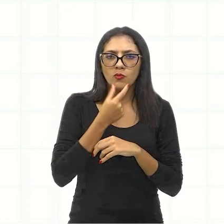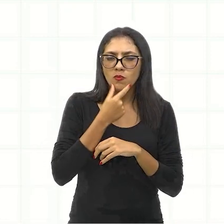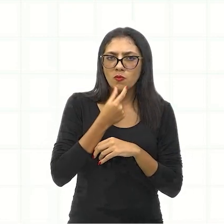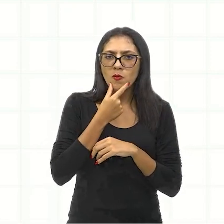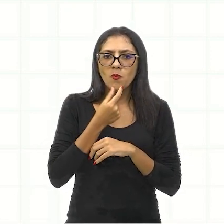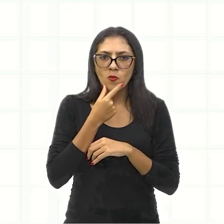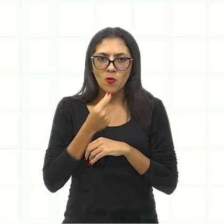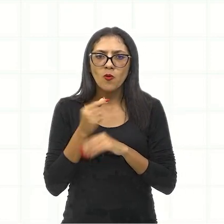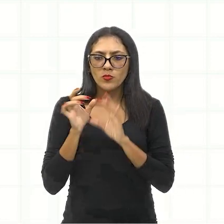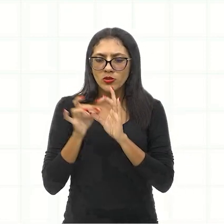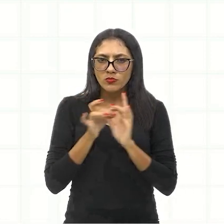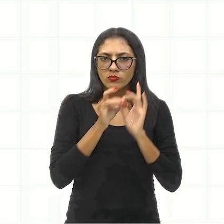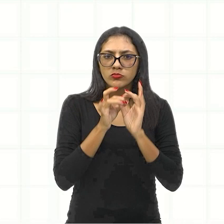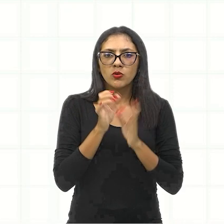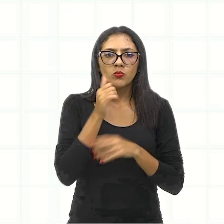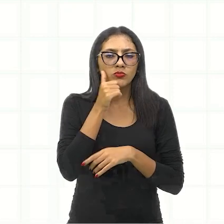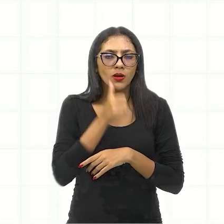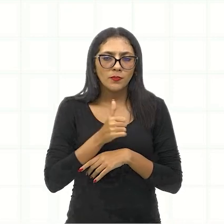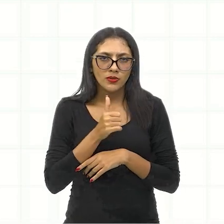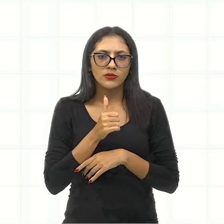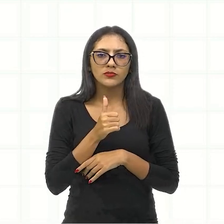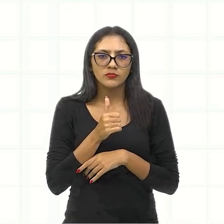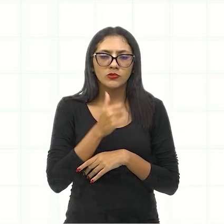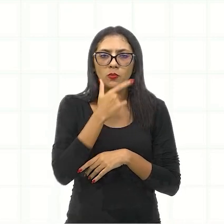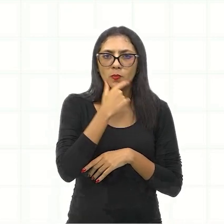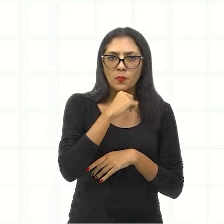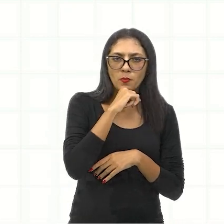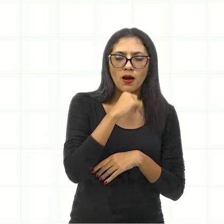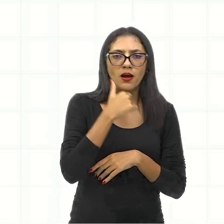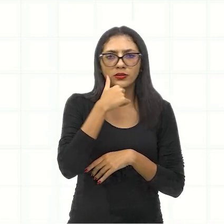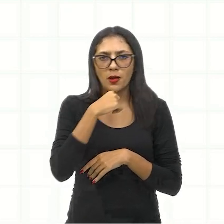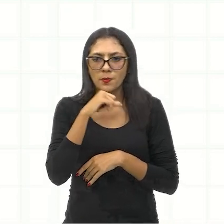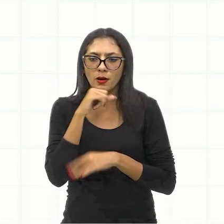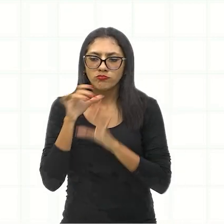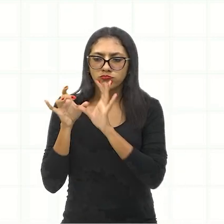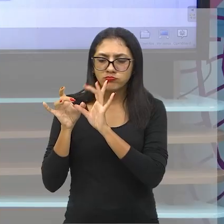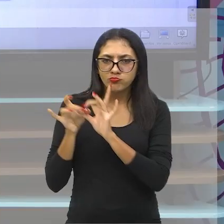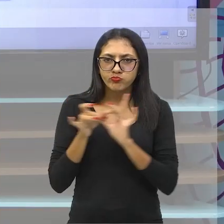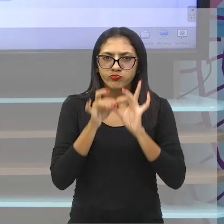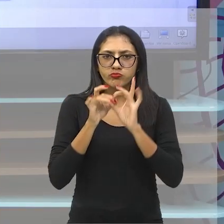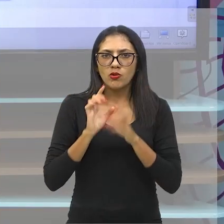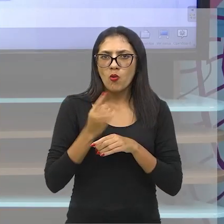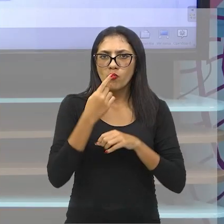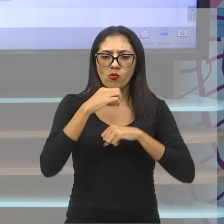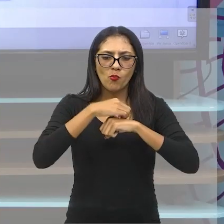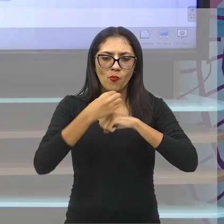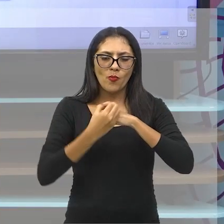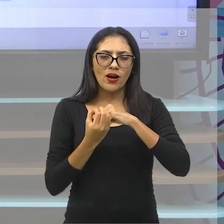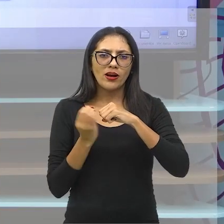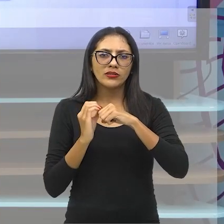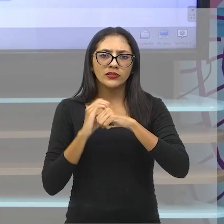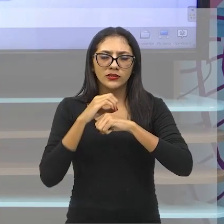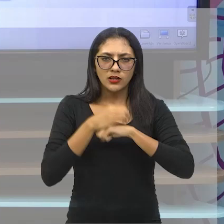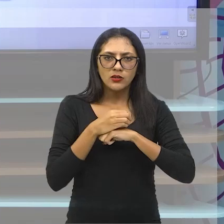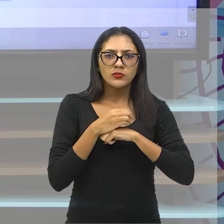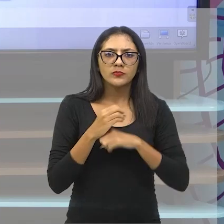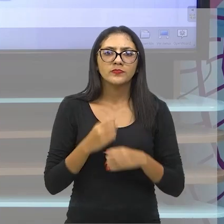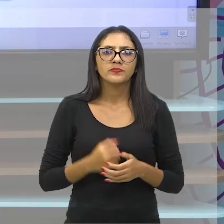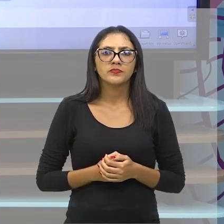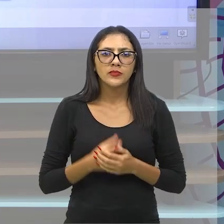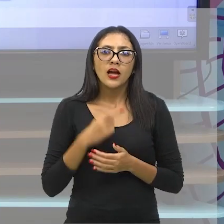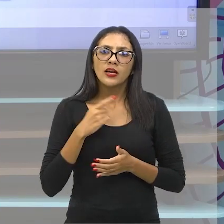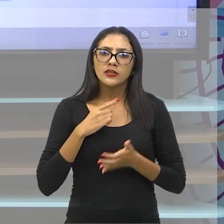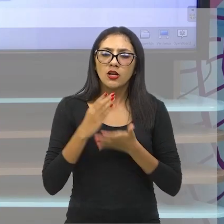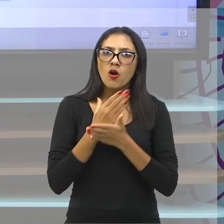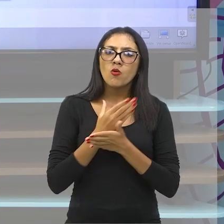pai e o outro que vem da mãe nesse momento. Então, essas células elas vão se fundir, a gente vai ter estruturas ali do espermatozoide que vão se